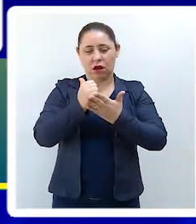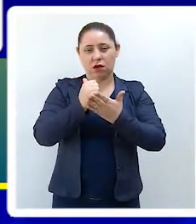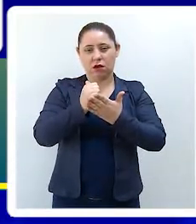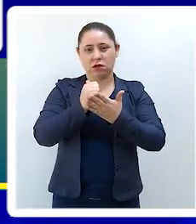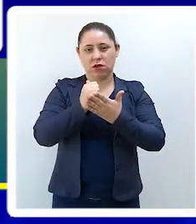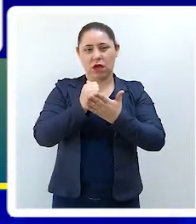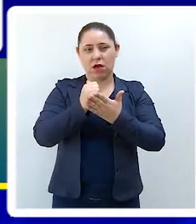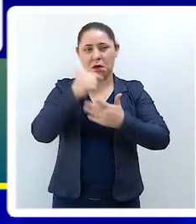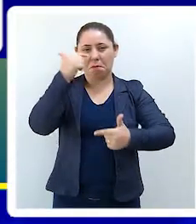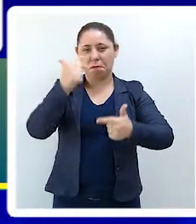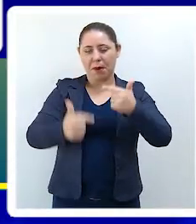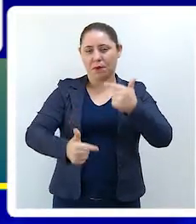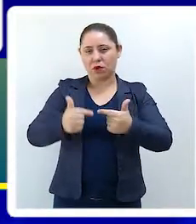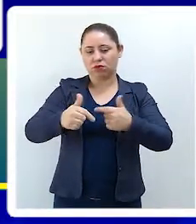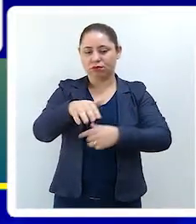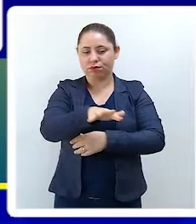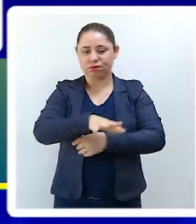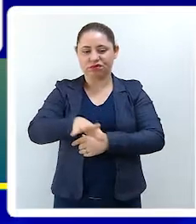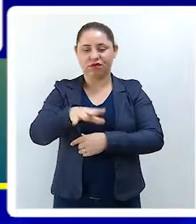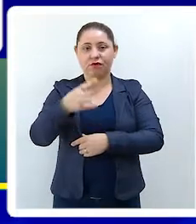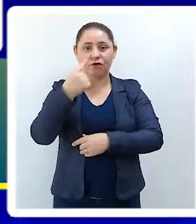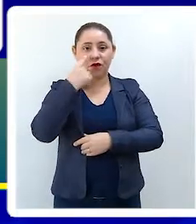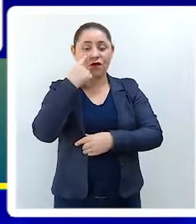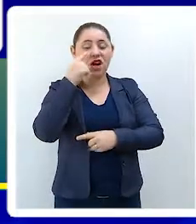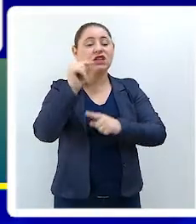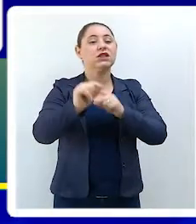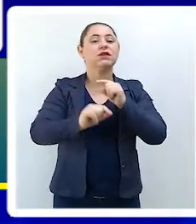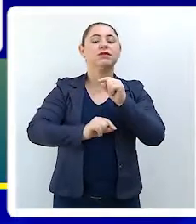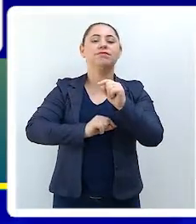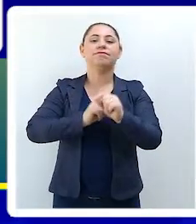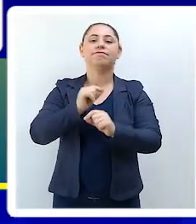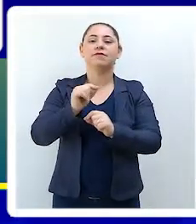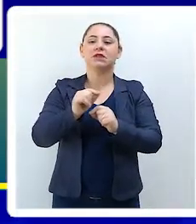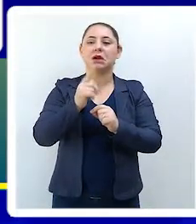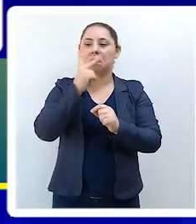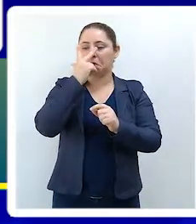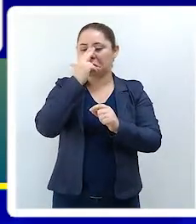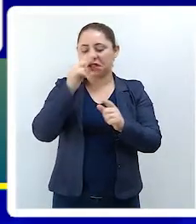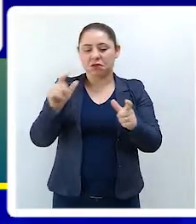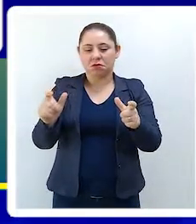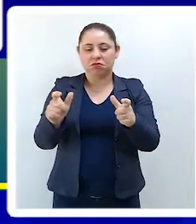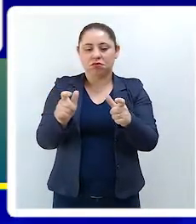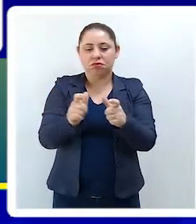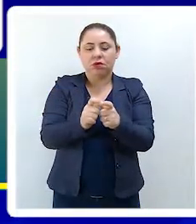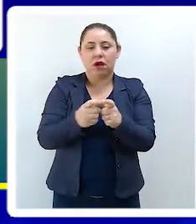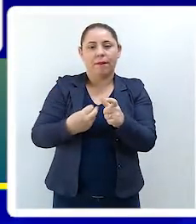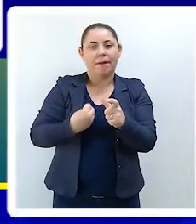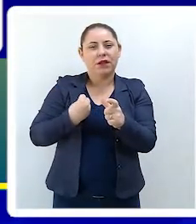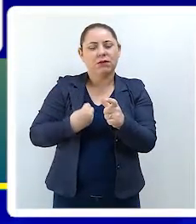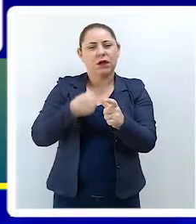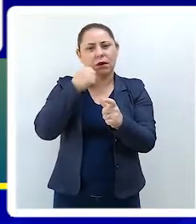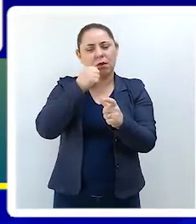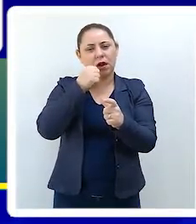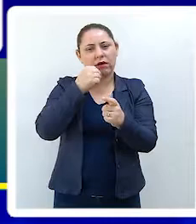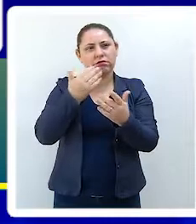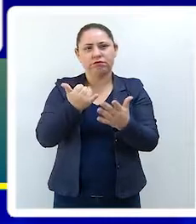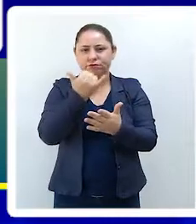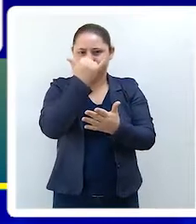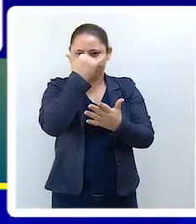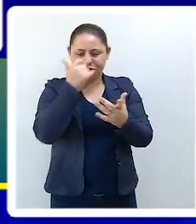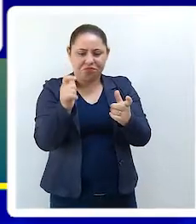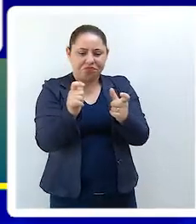trazermos isso para a seara política, você vai ver que é realmente irrisória a participação feminina.